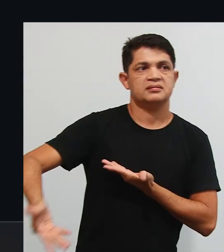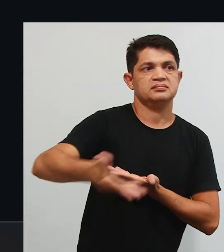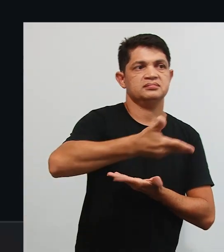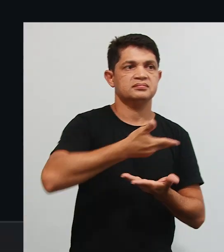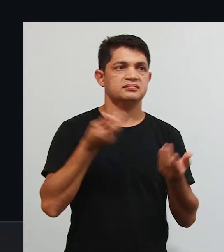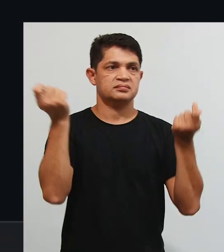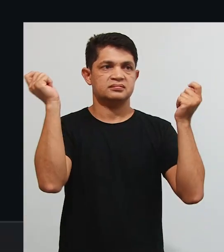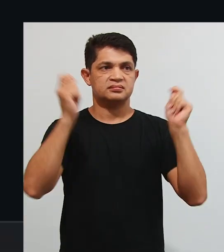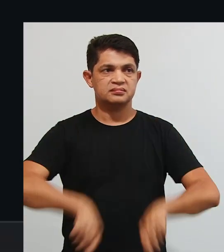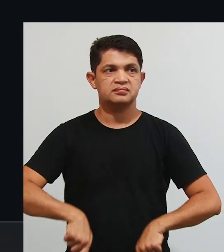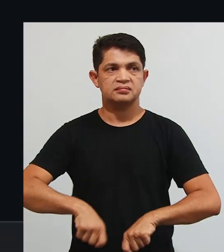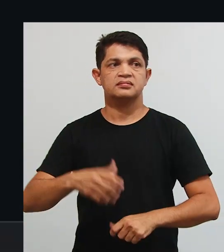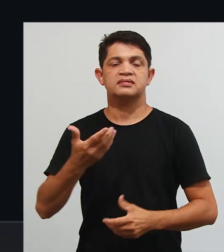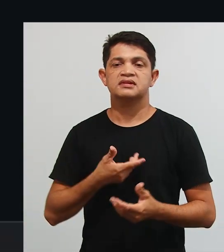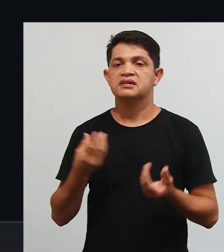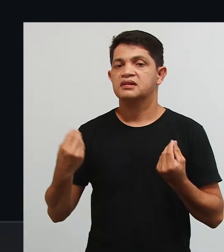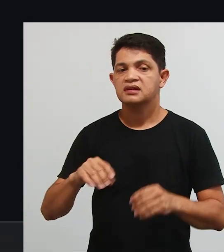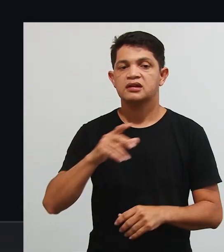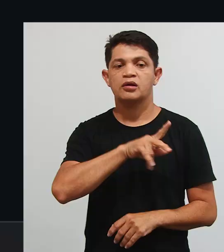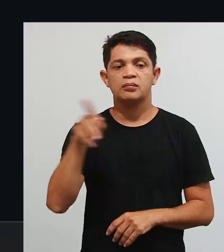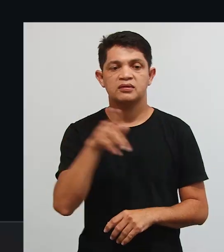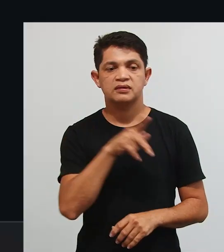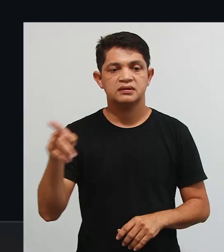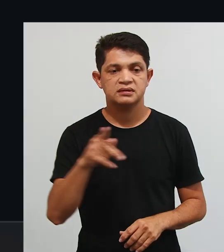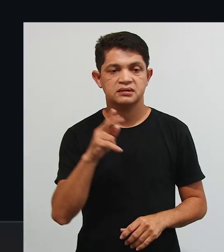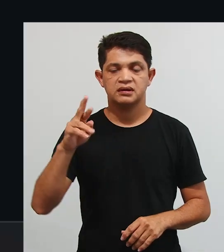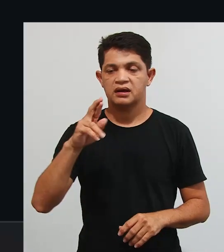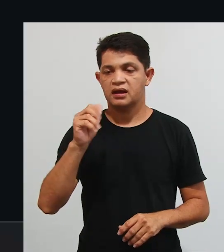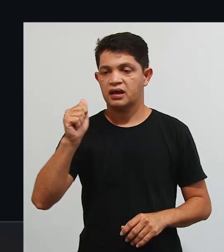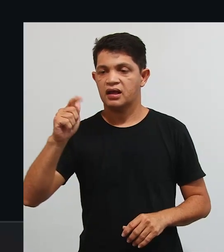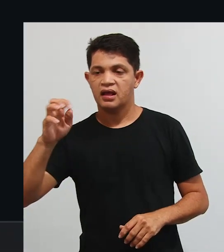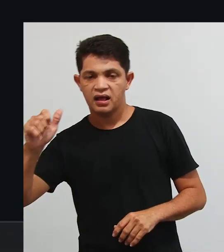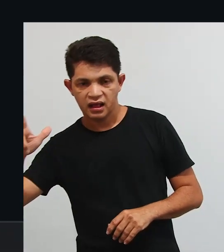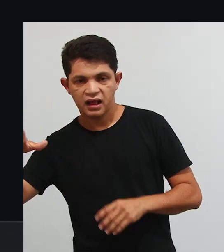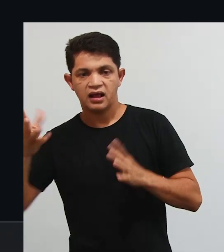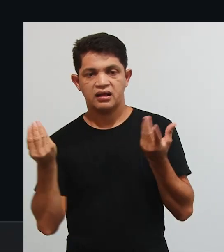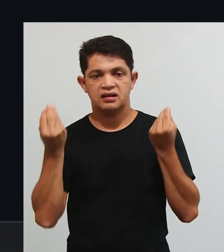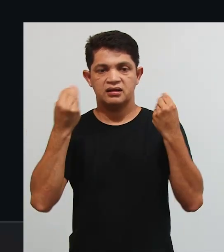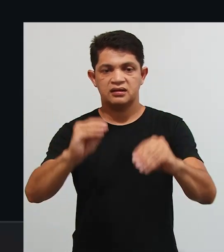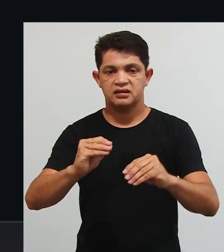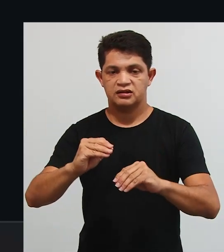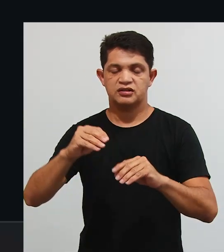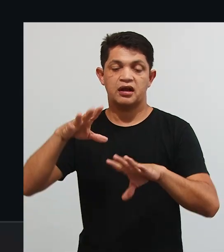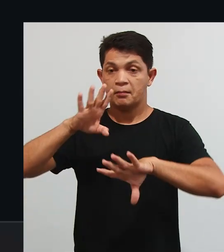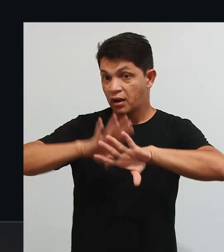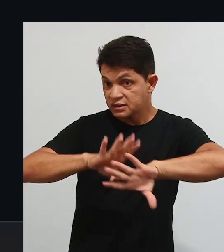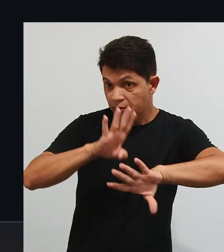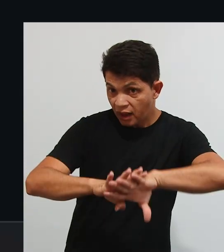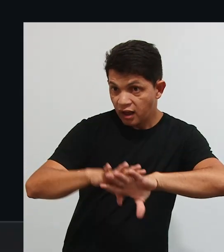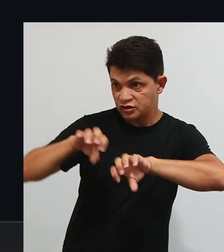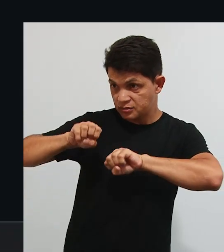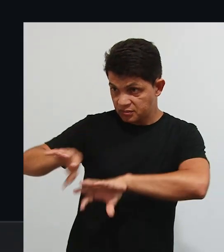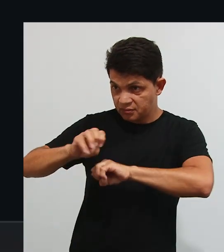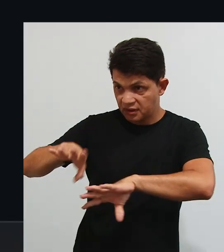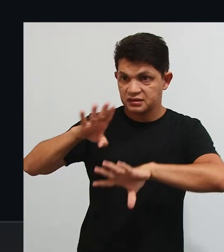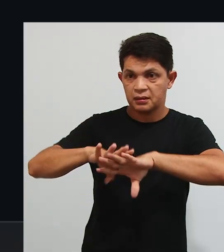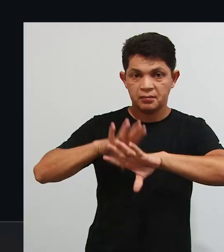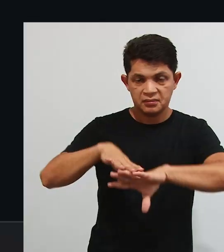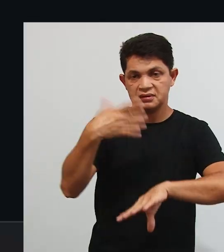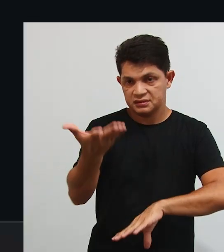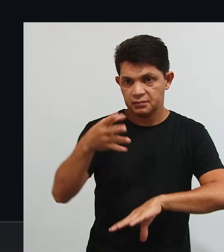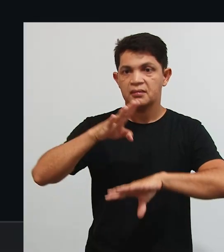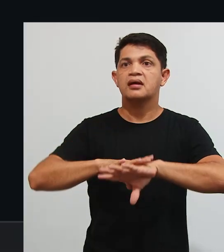imagens. O professor Rafael Nink, que se concentra na área da matemática, educação matemática